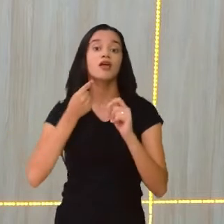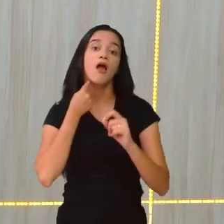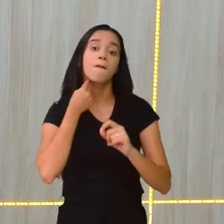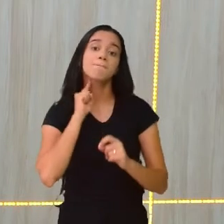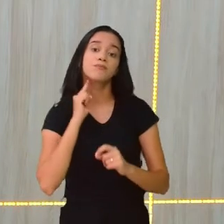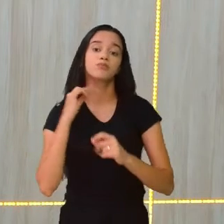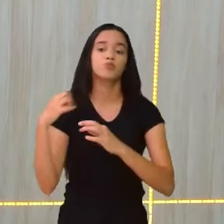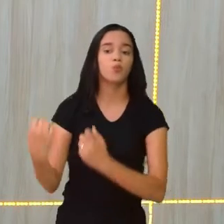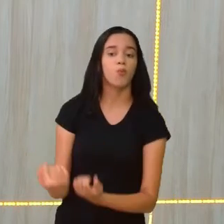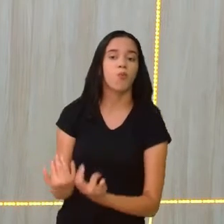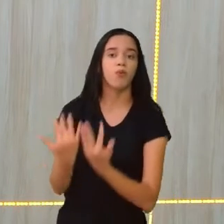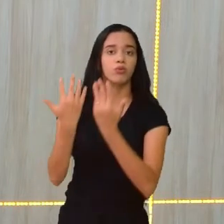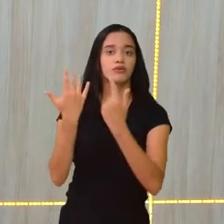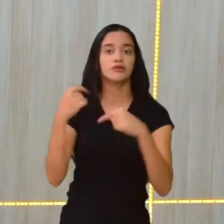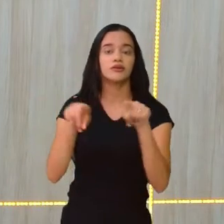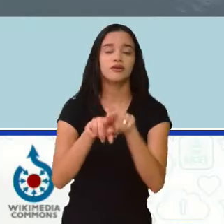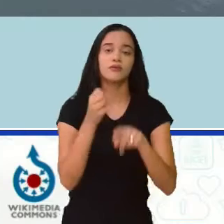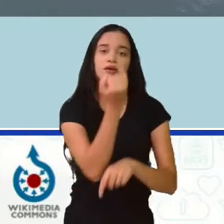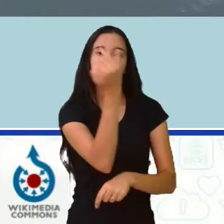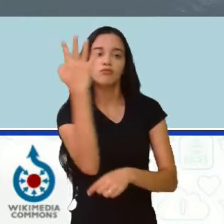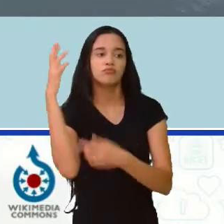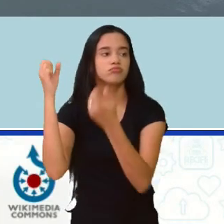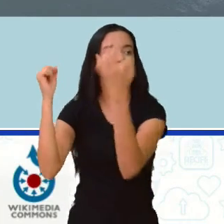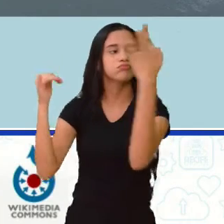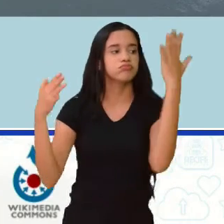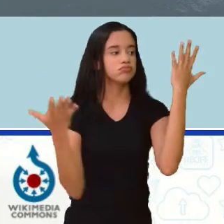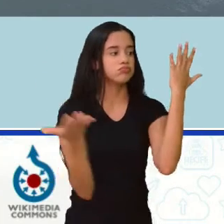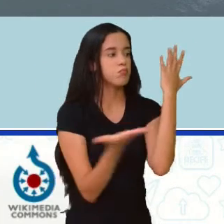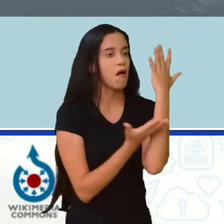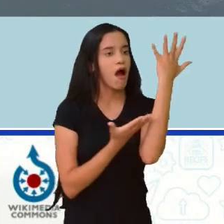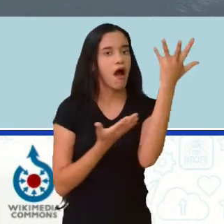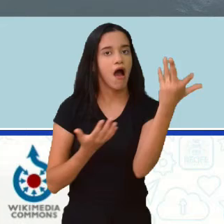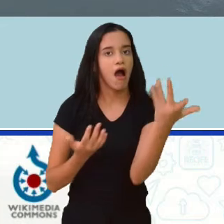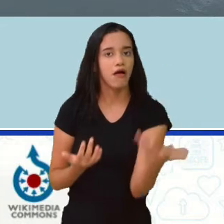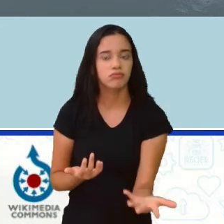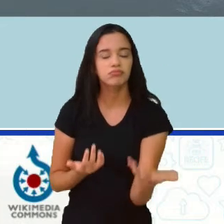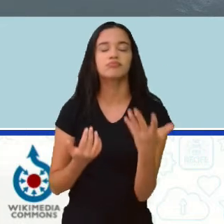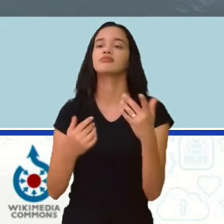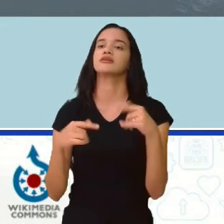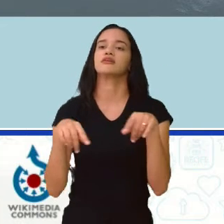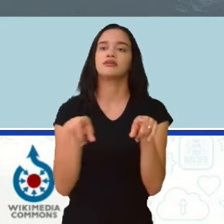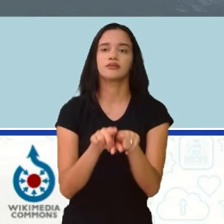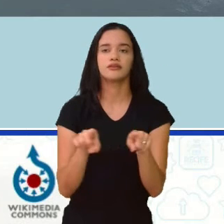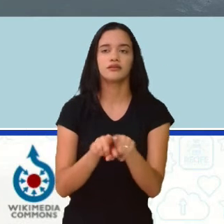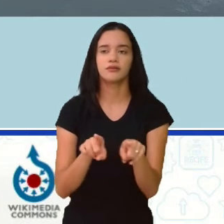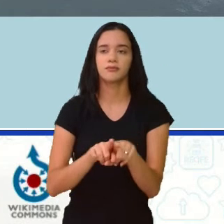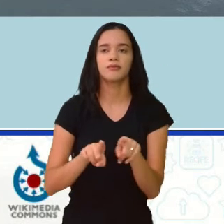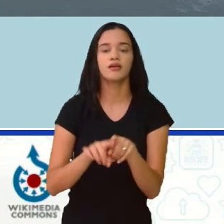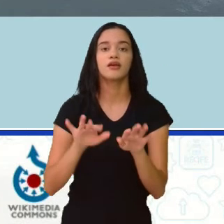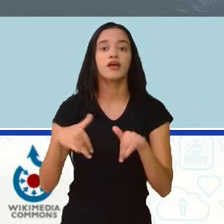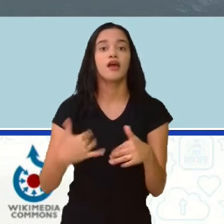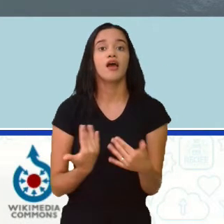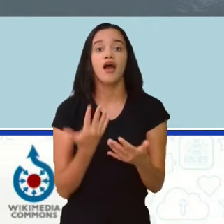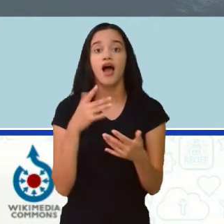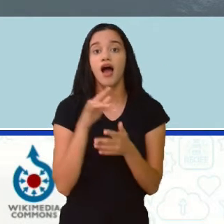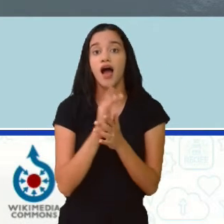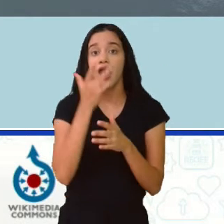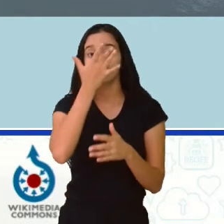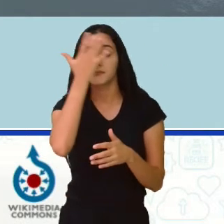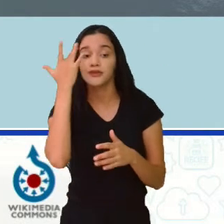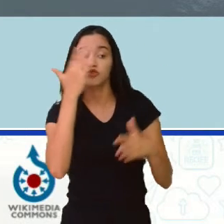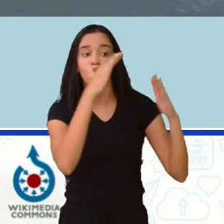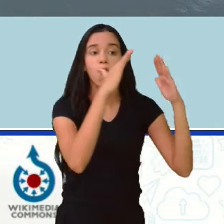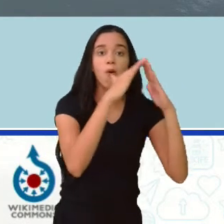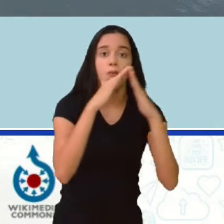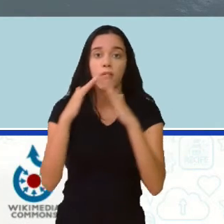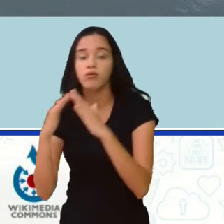poluição, o desmatamento, a ocupação em suas margens, né, de forma desordenada, as inundações que